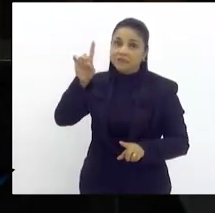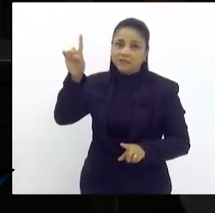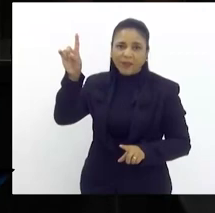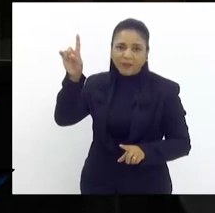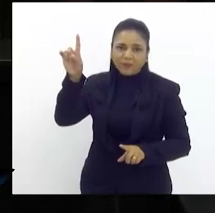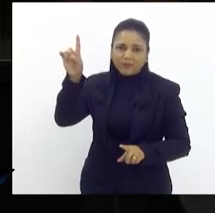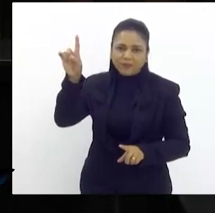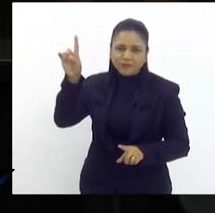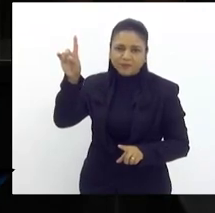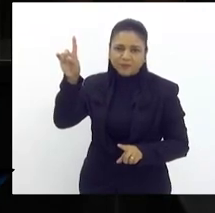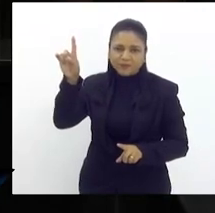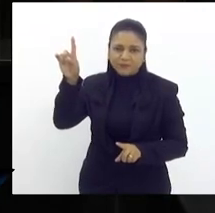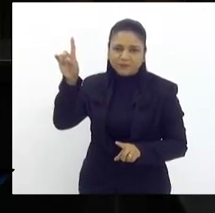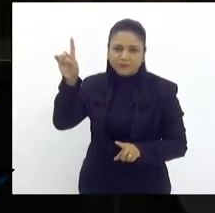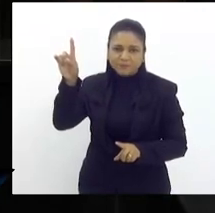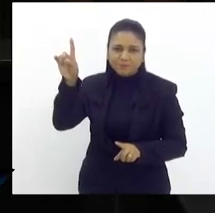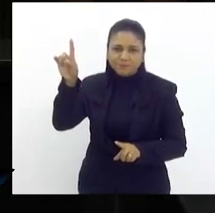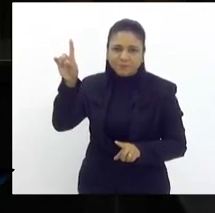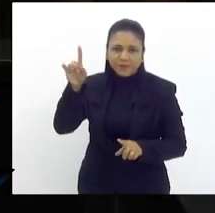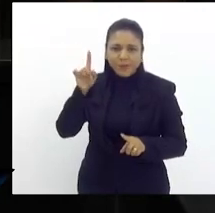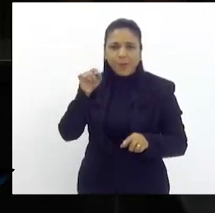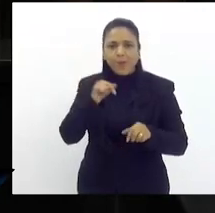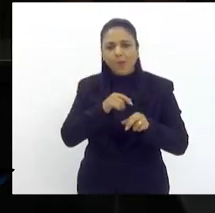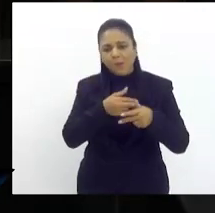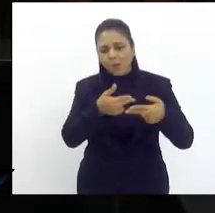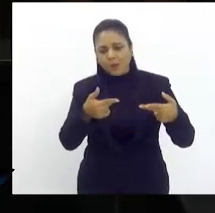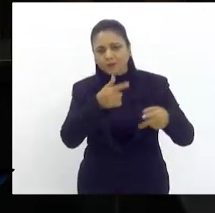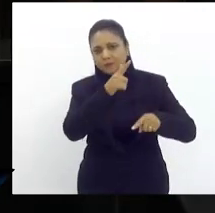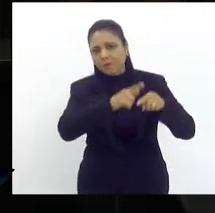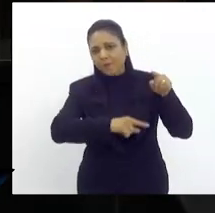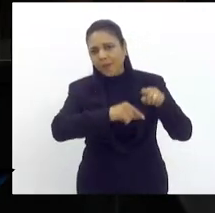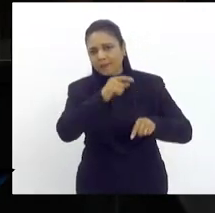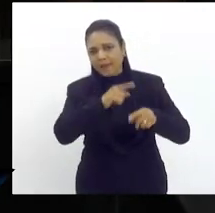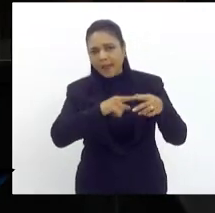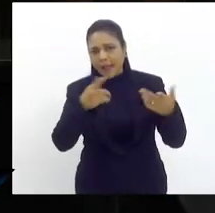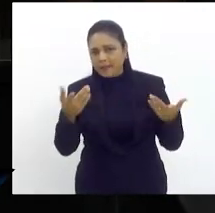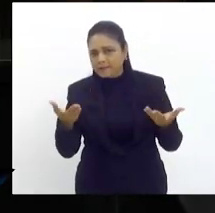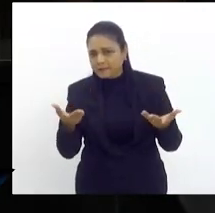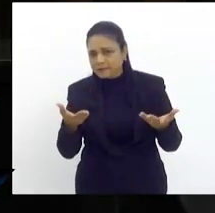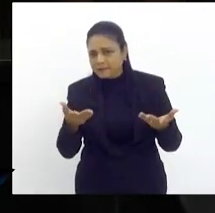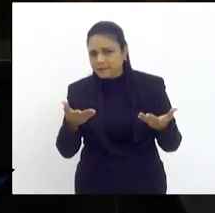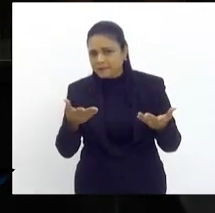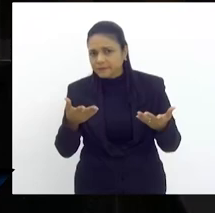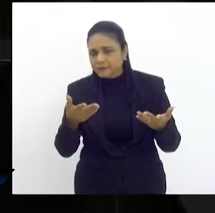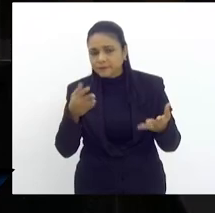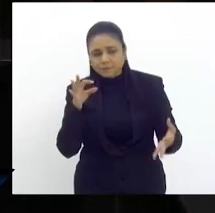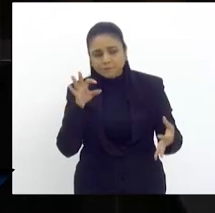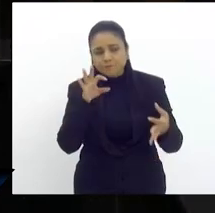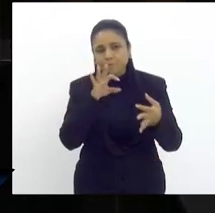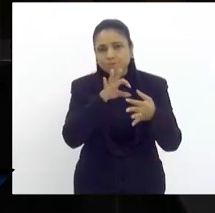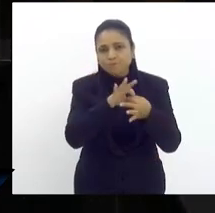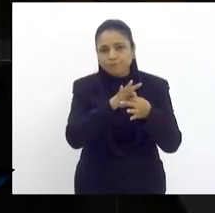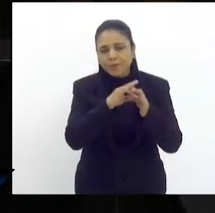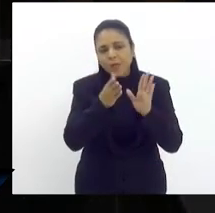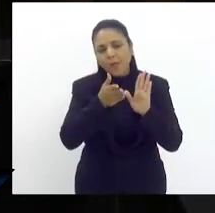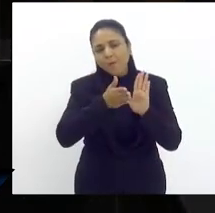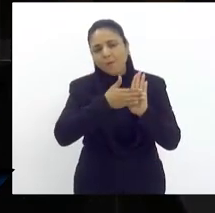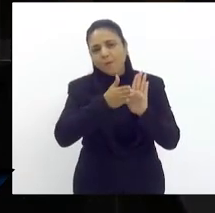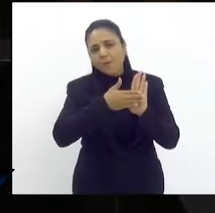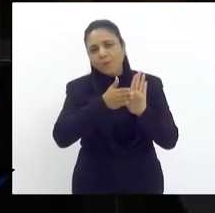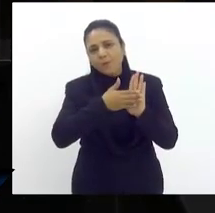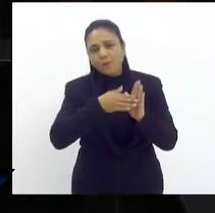as coisas materiais ligadas aos propósitos políticos